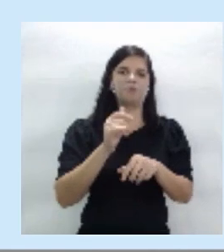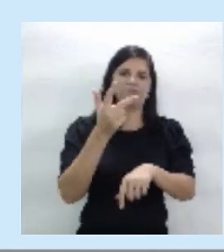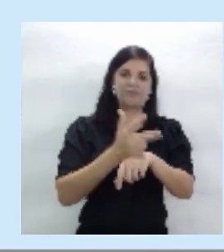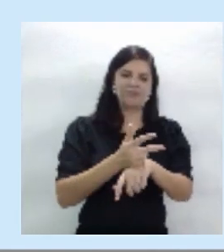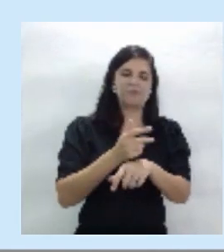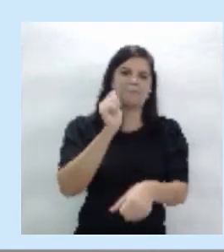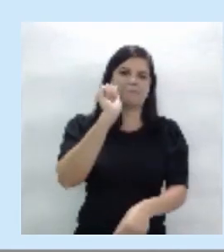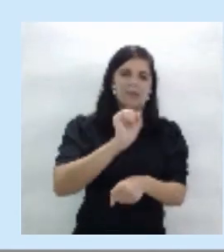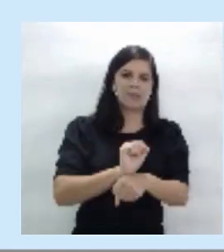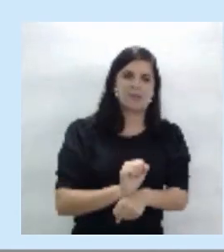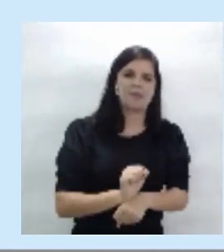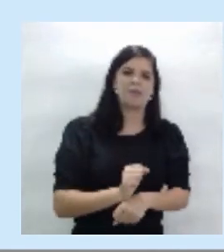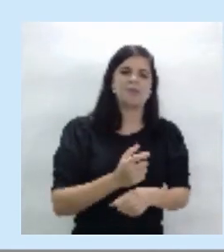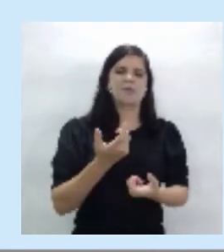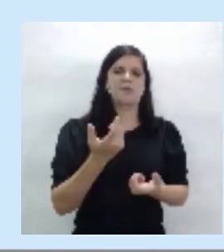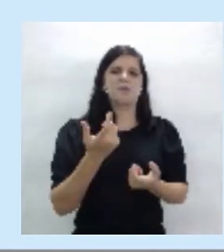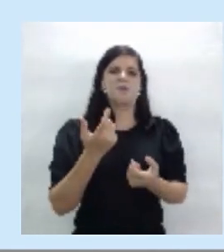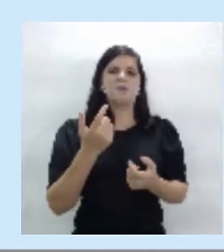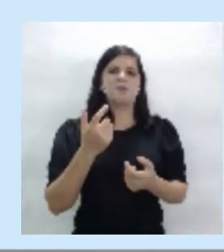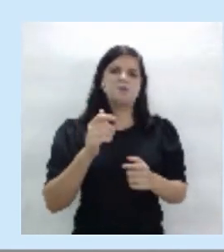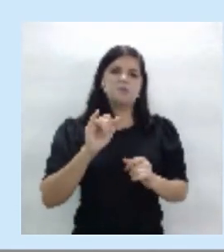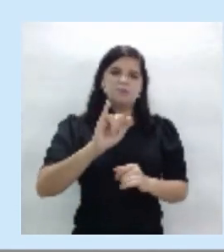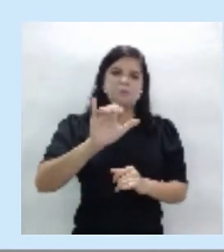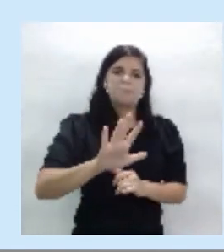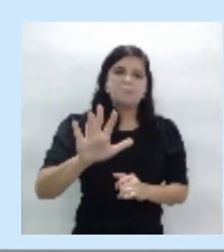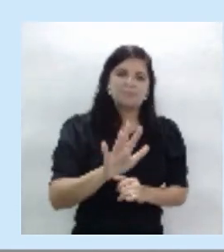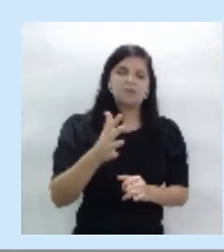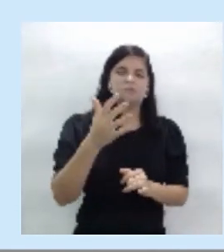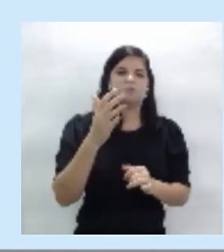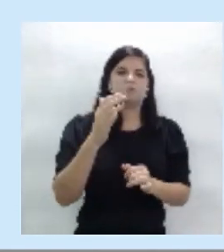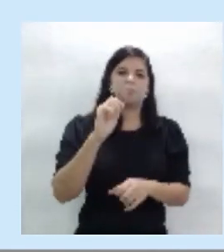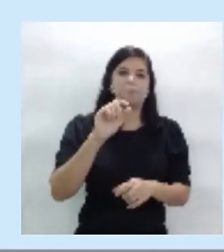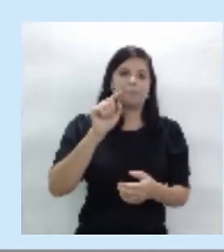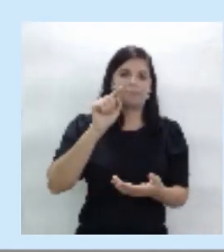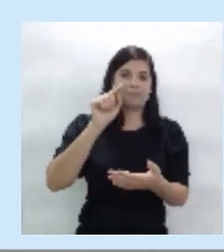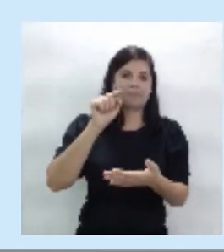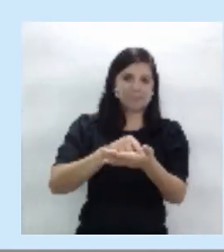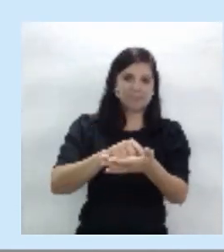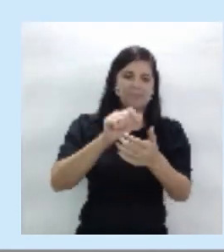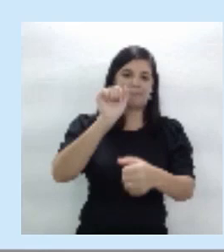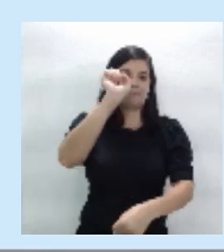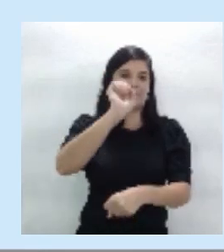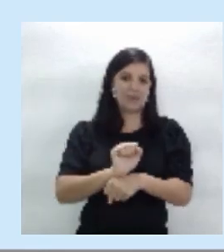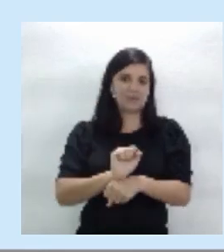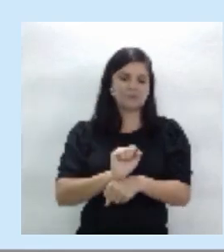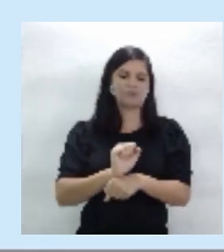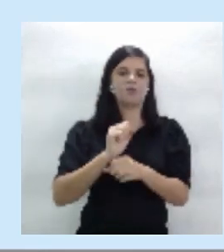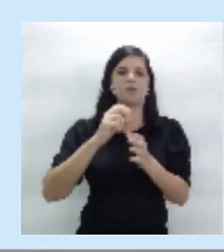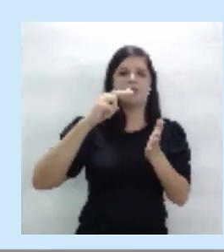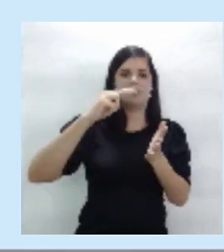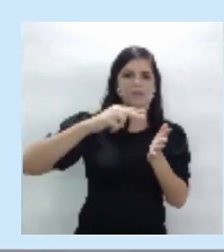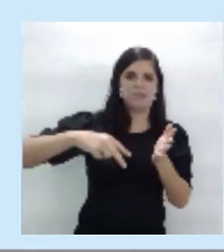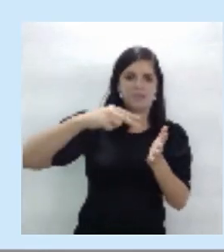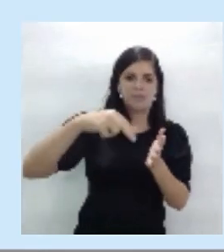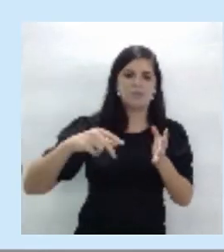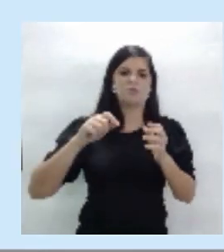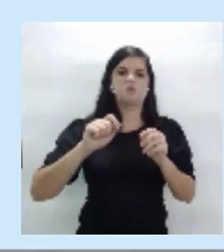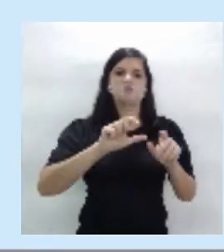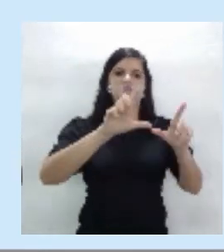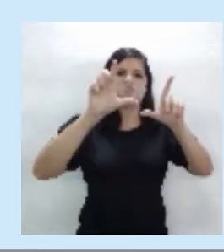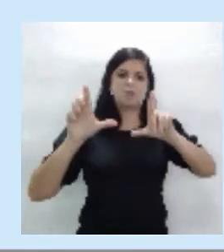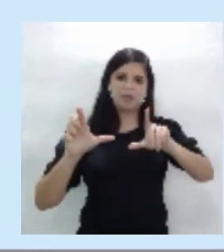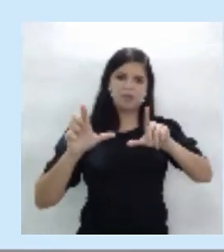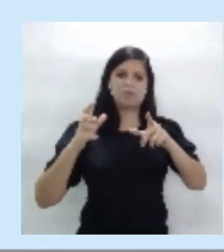o vídeo, vocês conseguem também travar quando vocês quiserem ler alguma informação que tenha no slide. Você também consegue